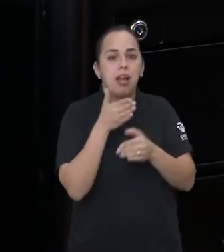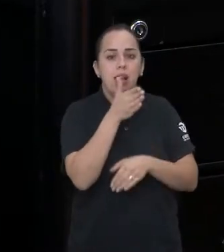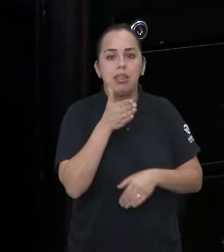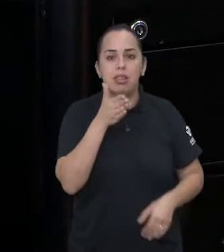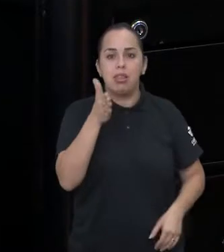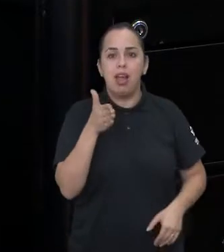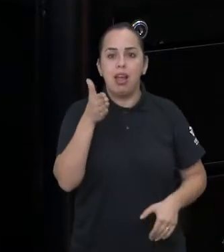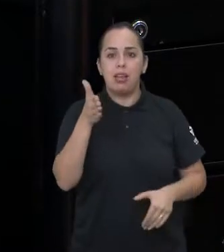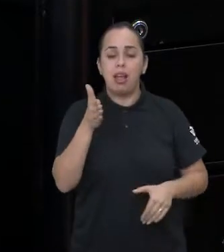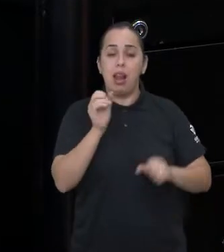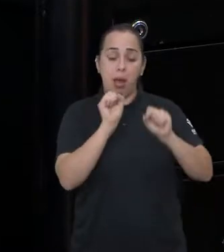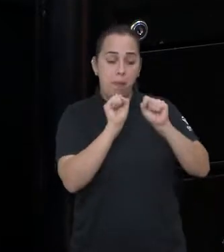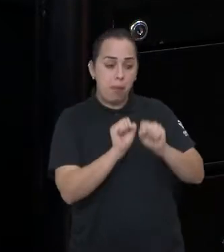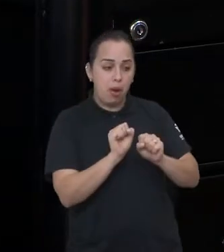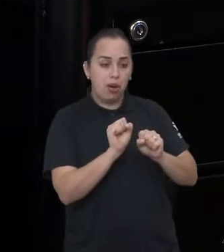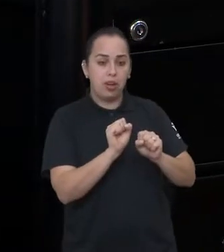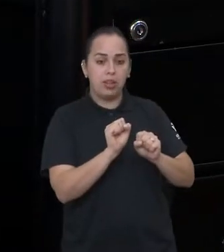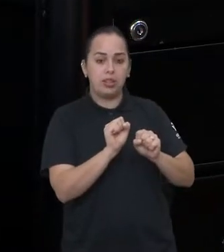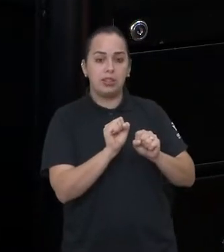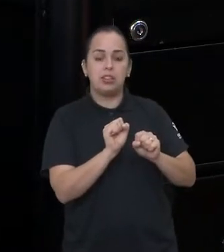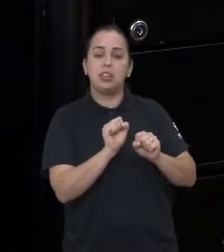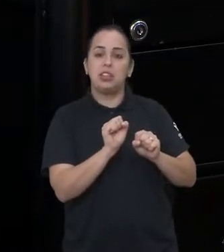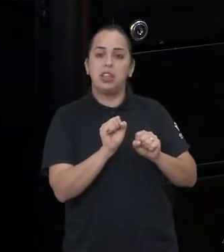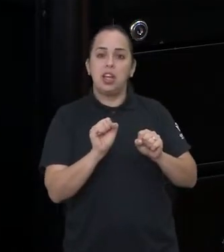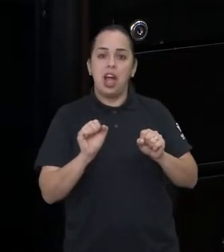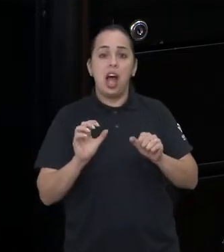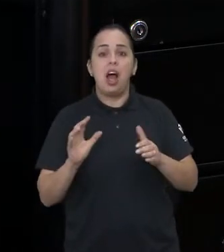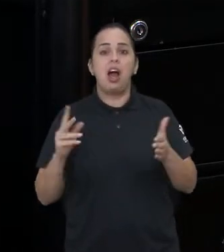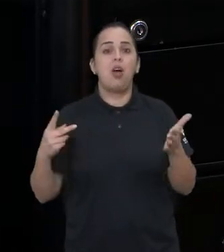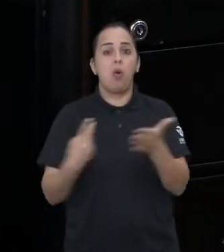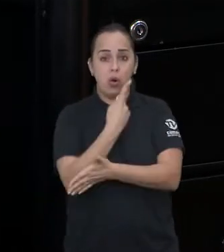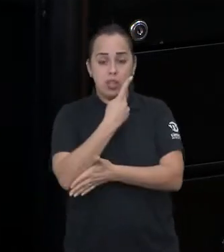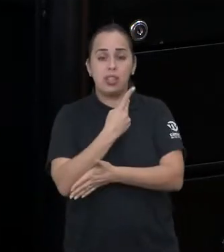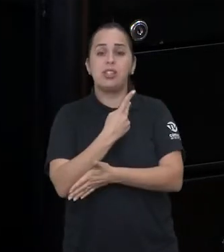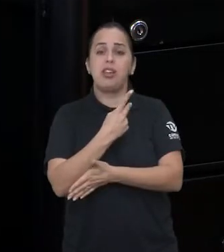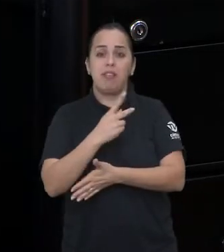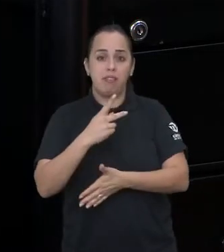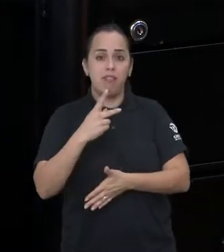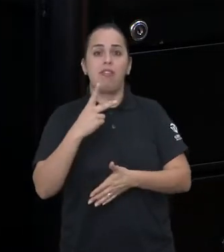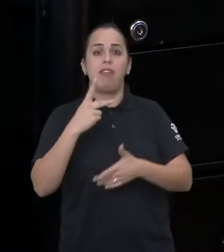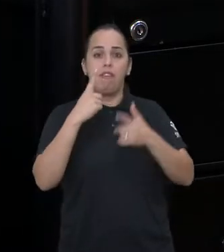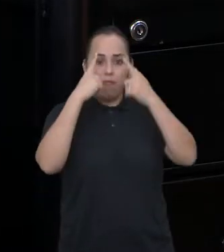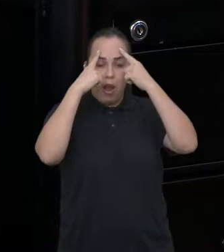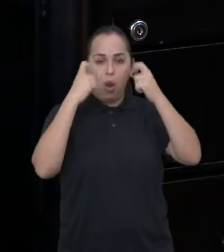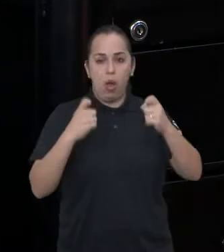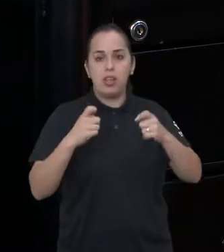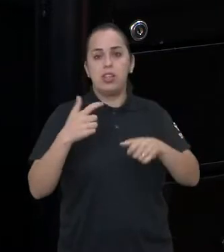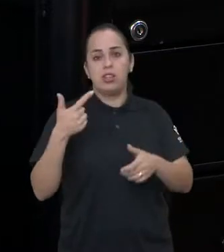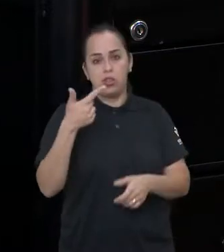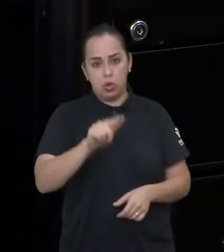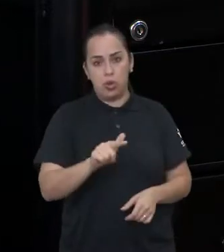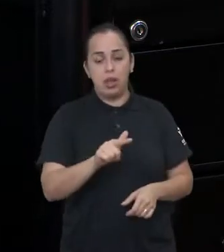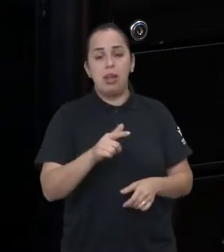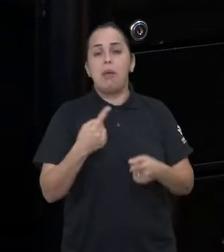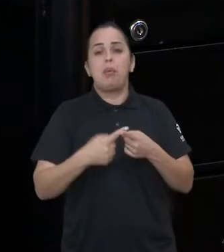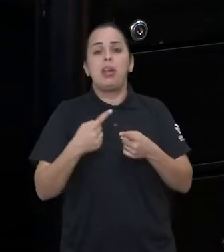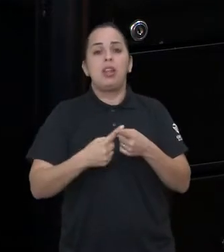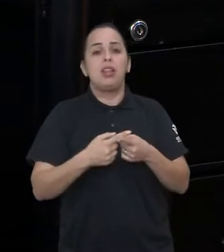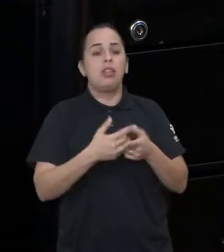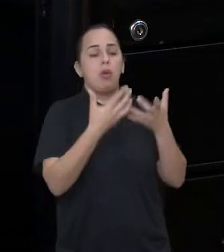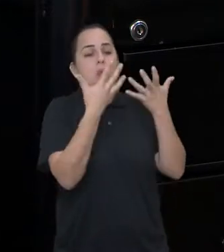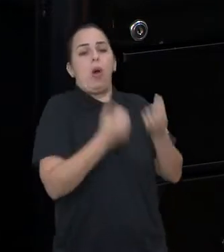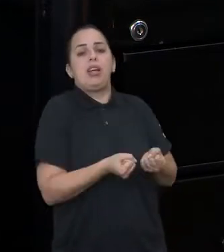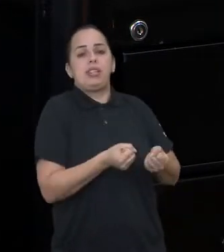começa a ocupar outros espaços na sociedade ela pode ser vítima de em diante de uma sociedade que não aceita